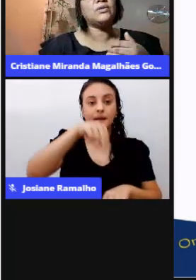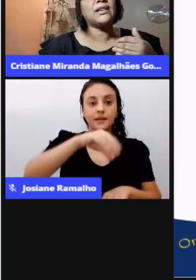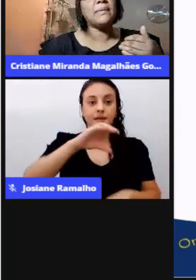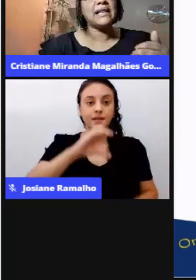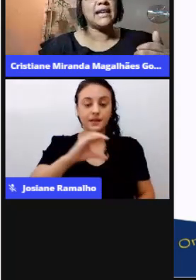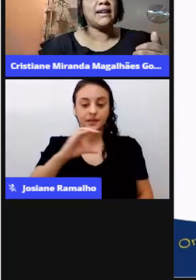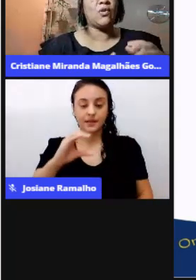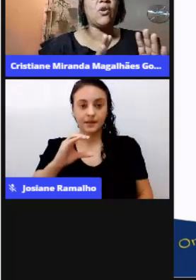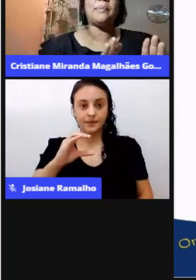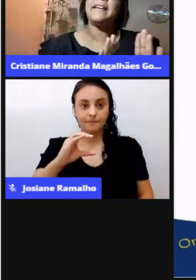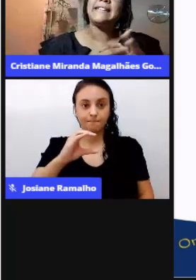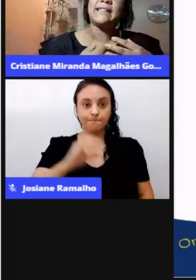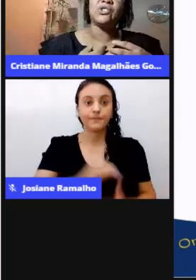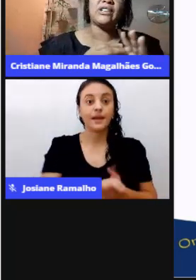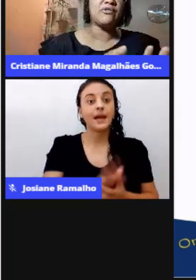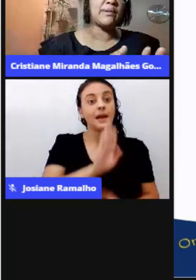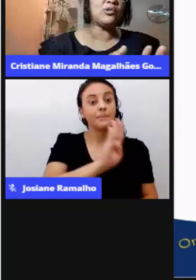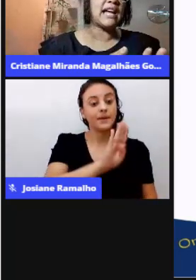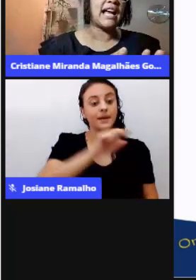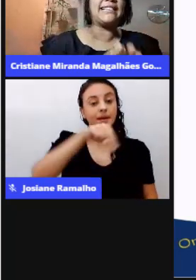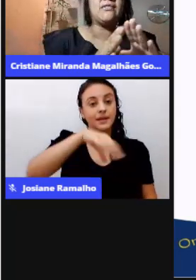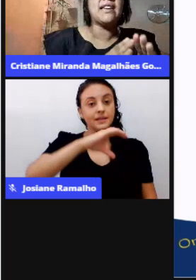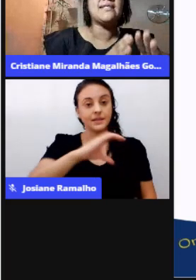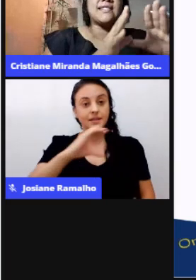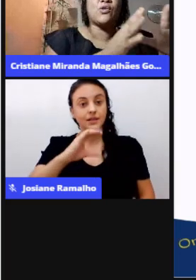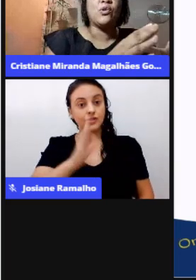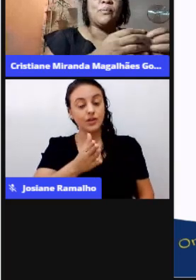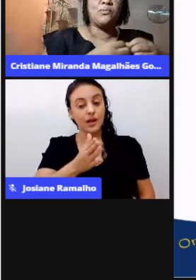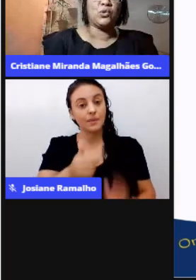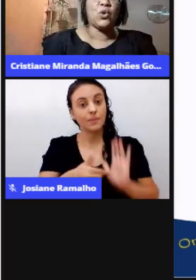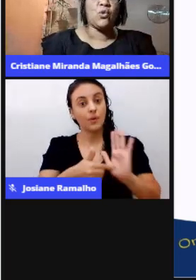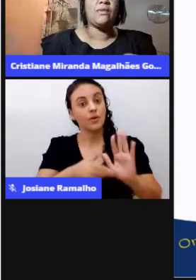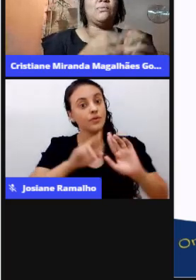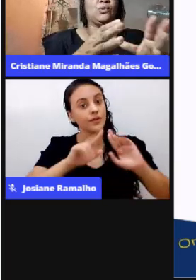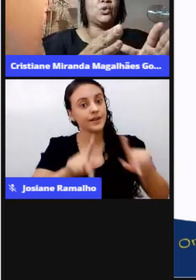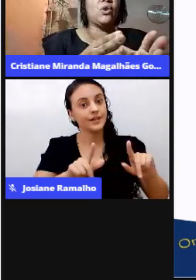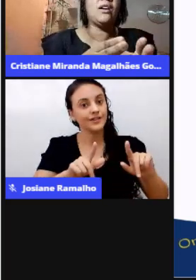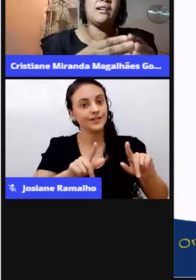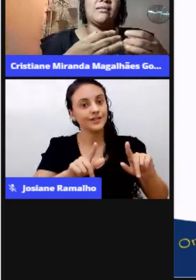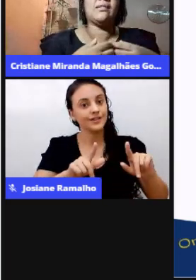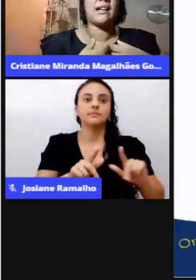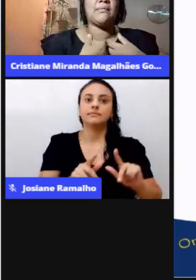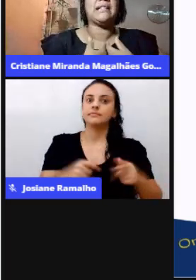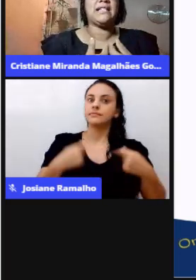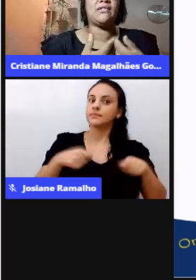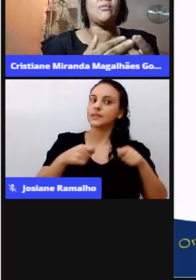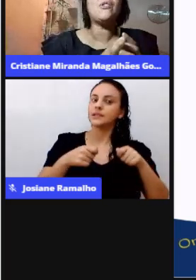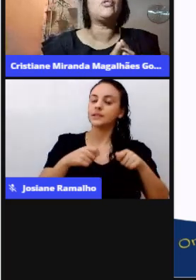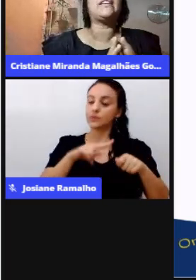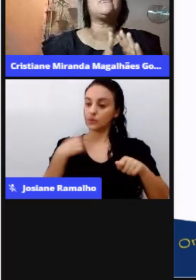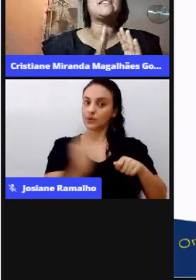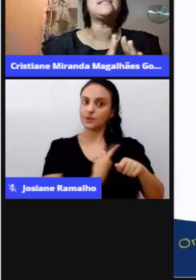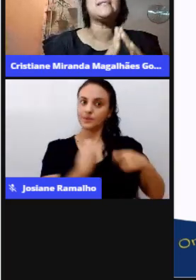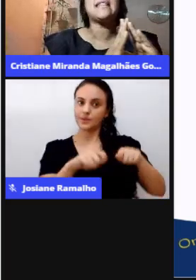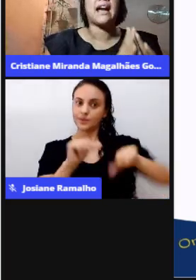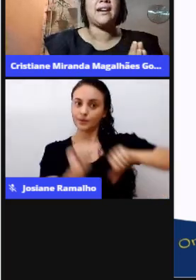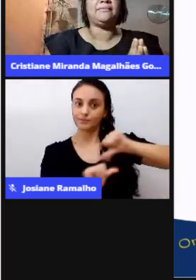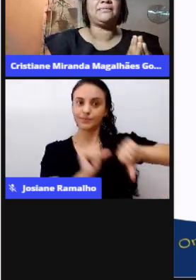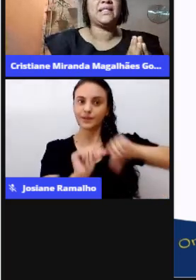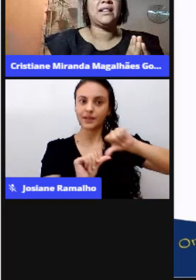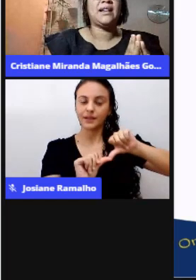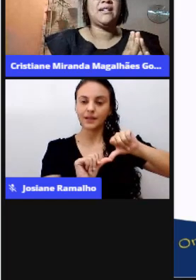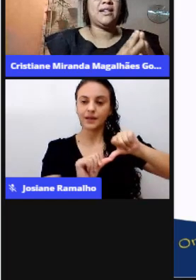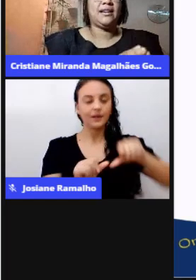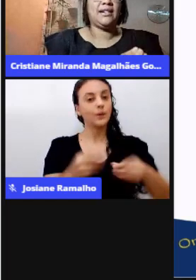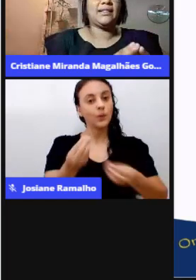de outra maneira. Opa, então eu tenho que mudar. Então, esse grupo mudou? Mudou a maneira como eu tenho que